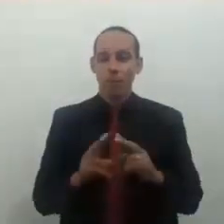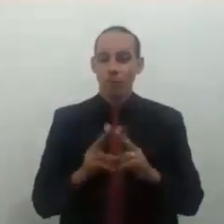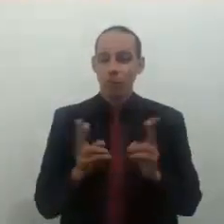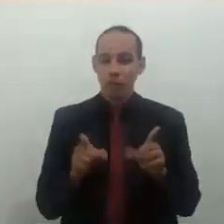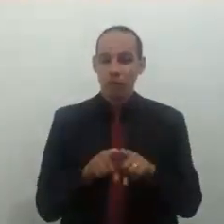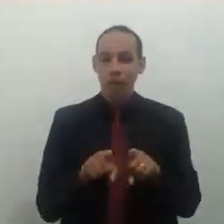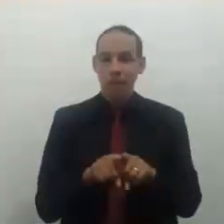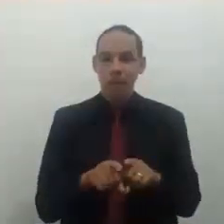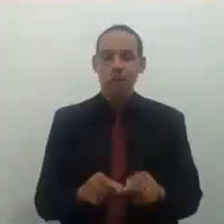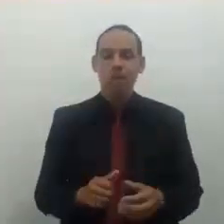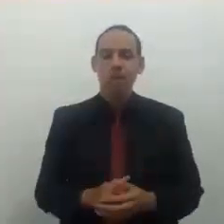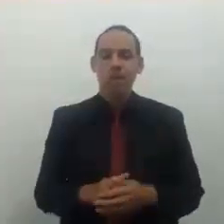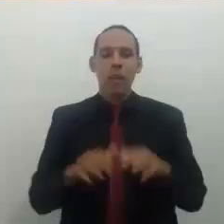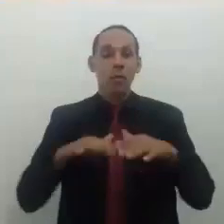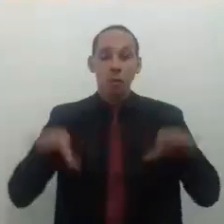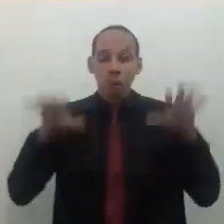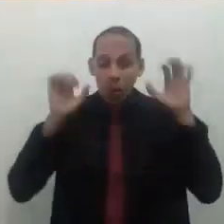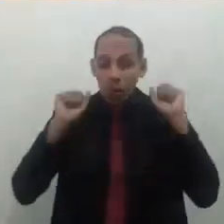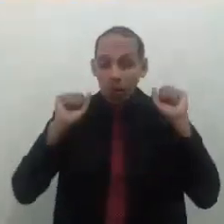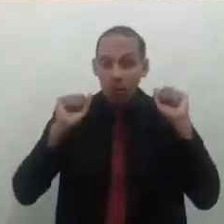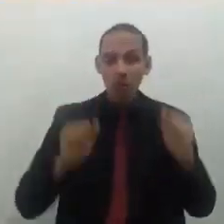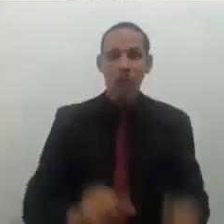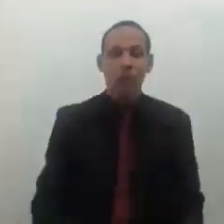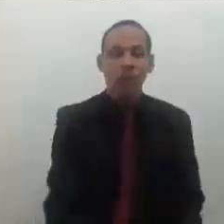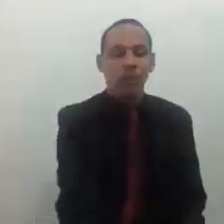todos estão me ouvindo